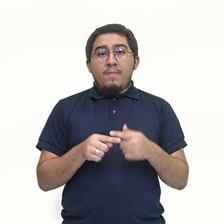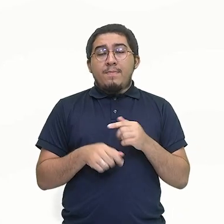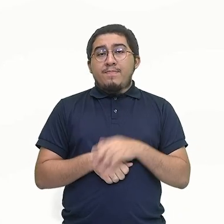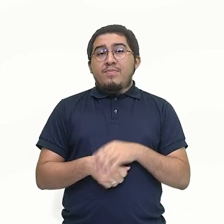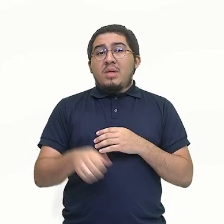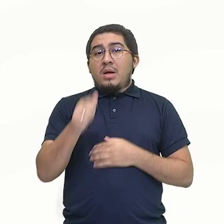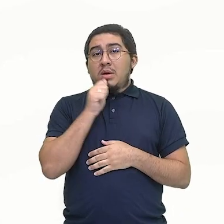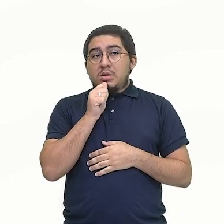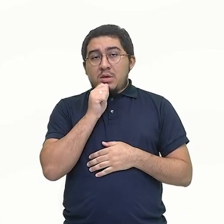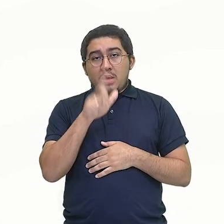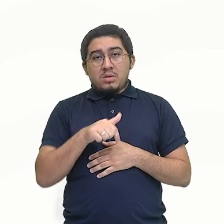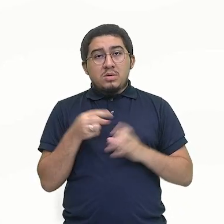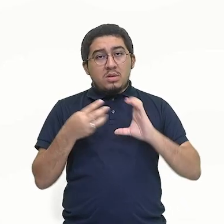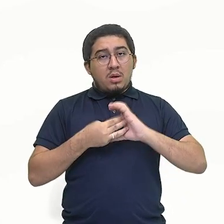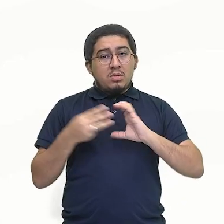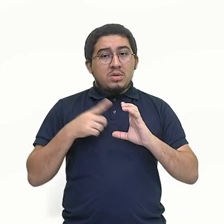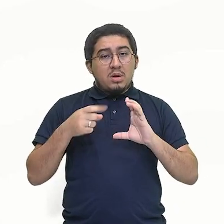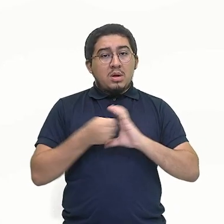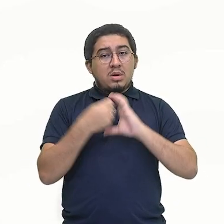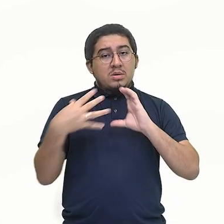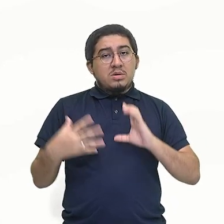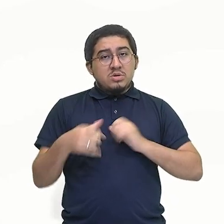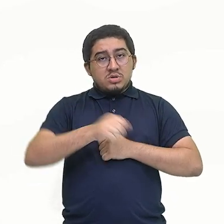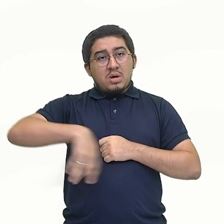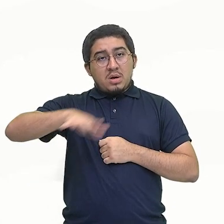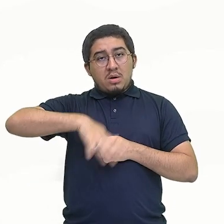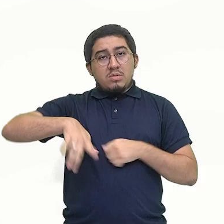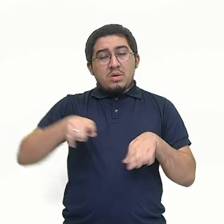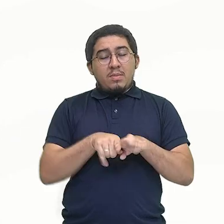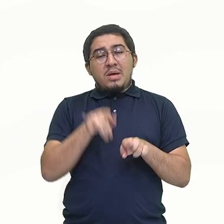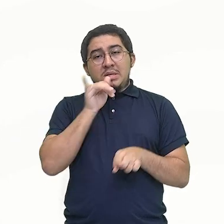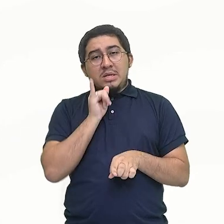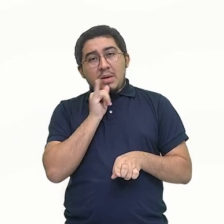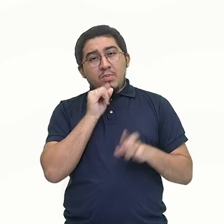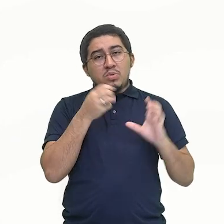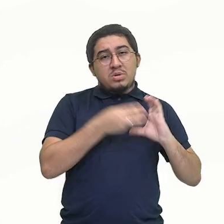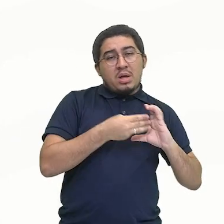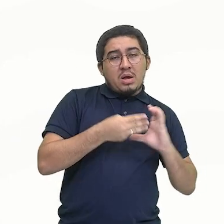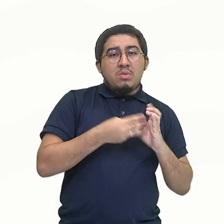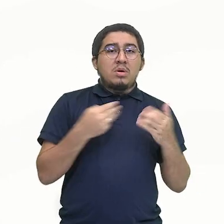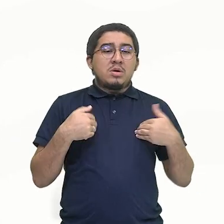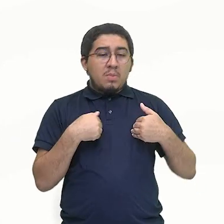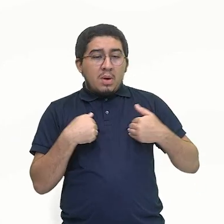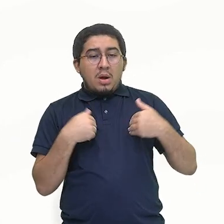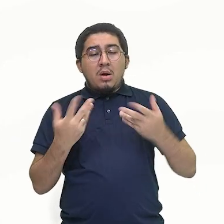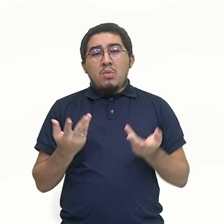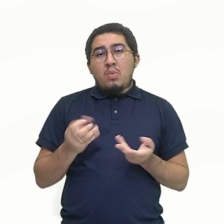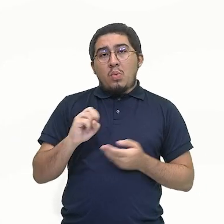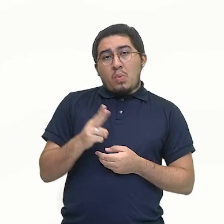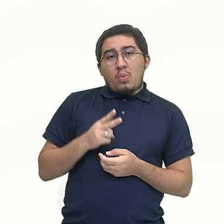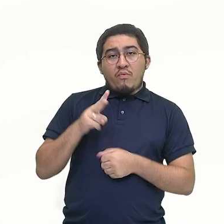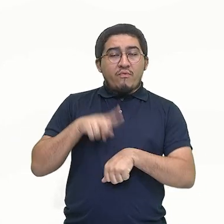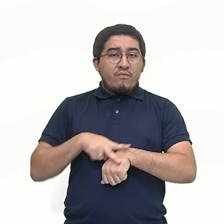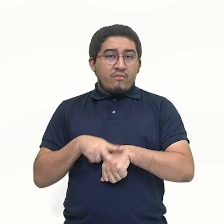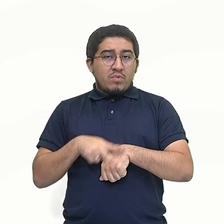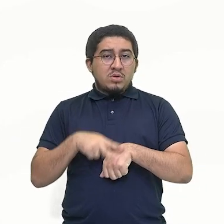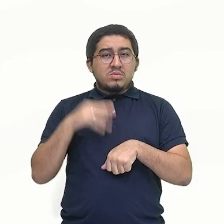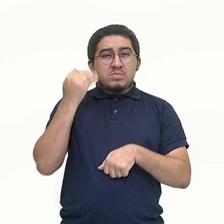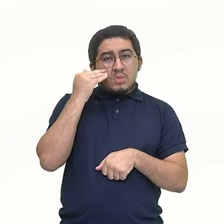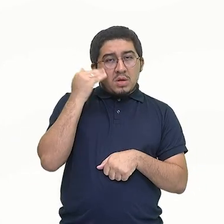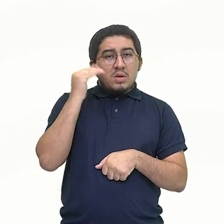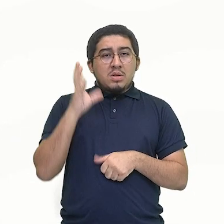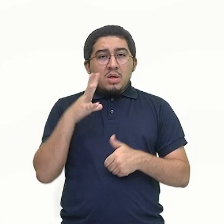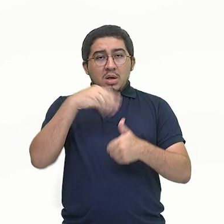das células elas terem características gerais, ou é uma célula animal, uma célula vegetal, dentro dessa, digamos